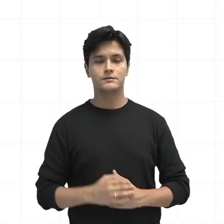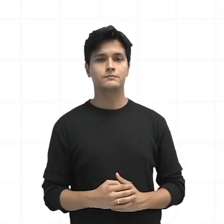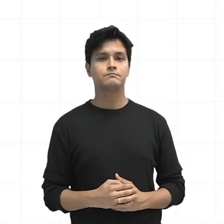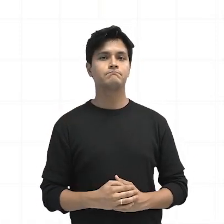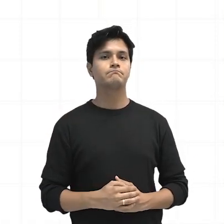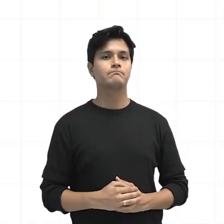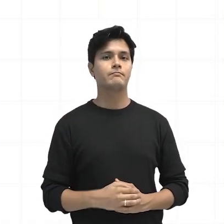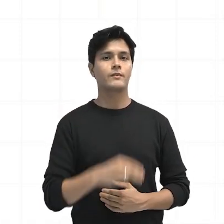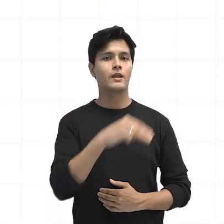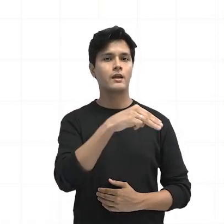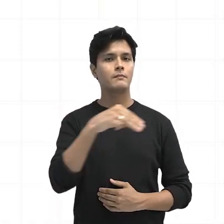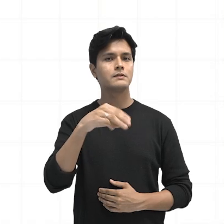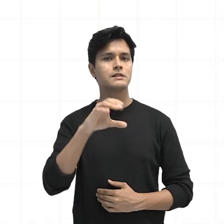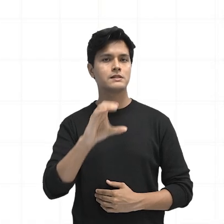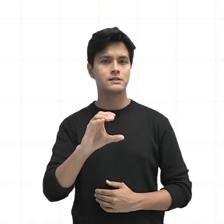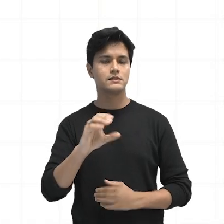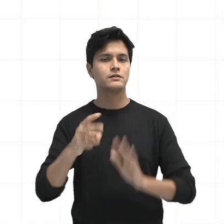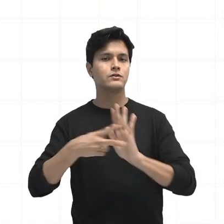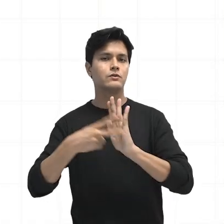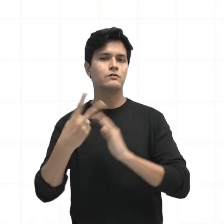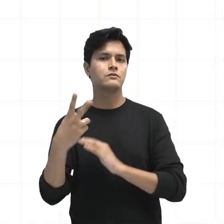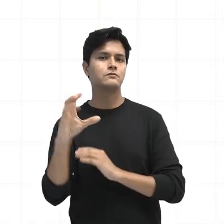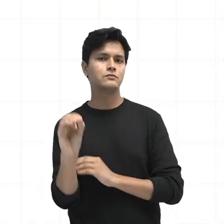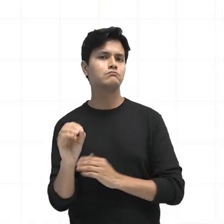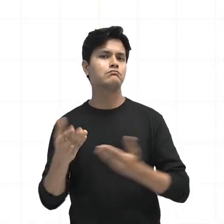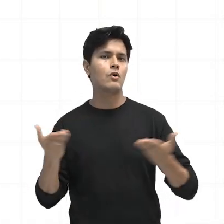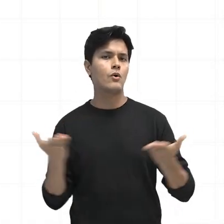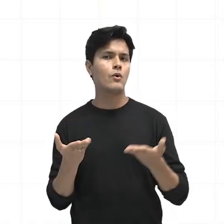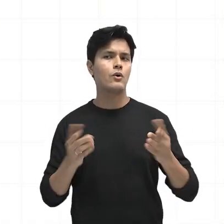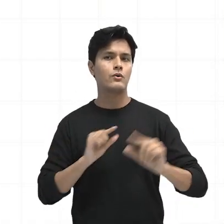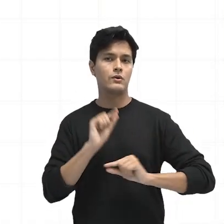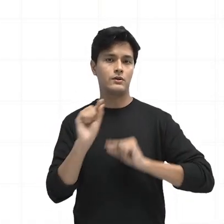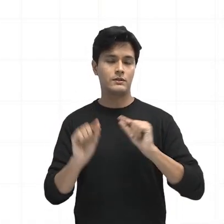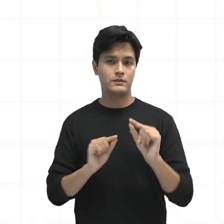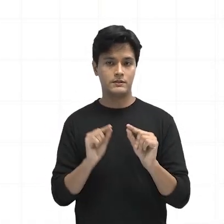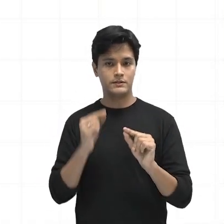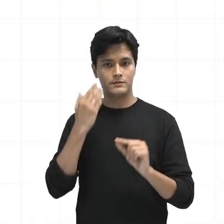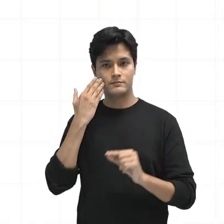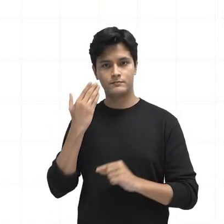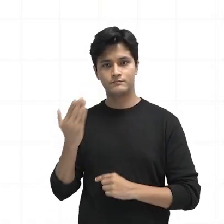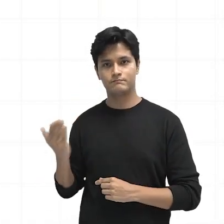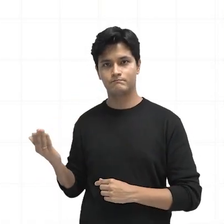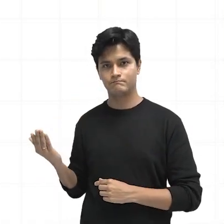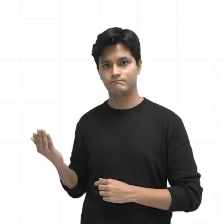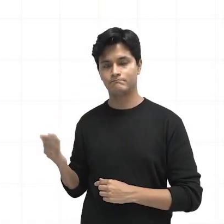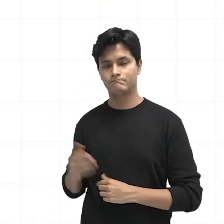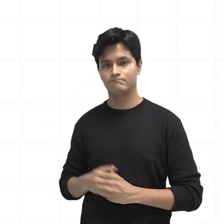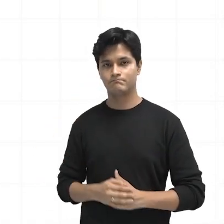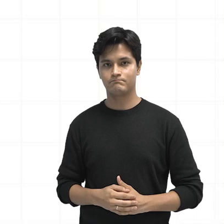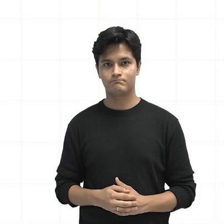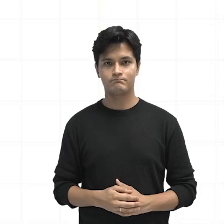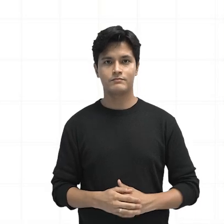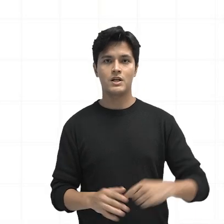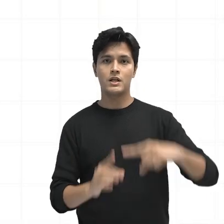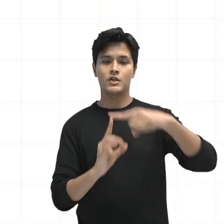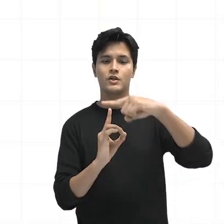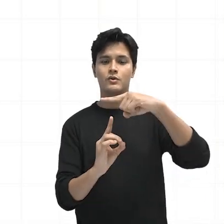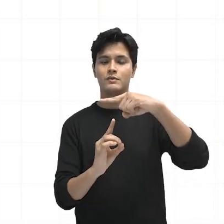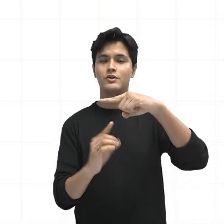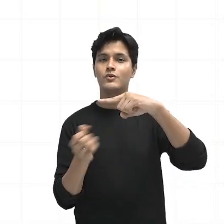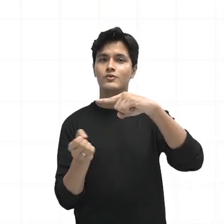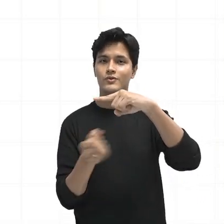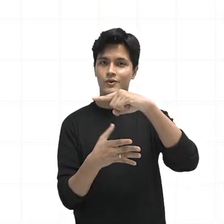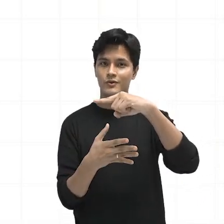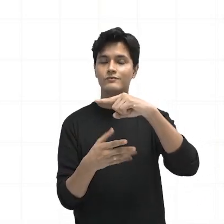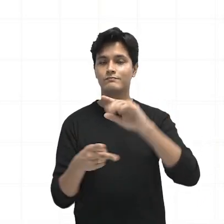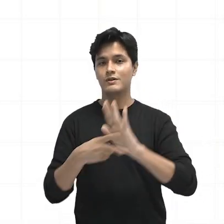MMC igual a 20, pessoal, o que vai acontecer agora? A gente vai ter aqui um novo denominador que é igual a